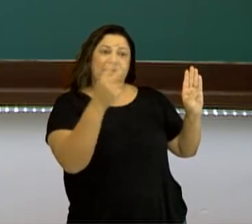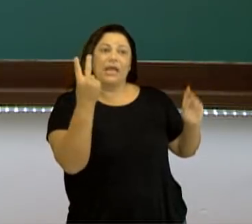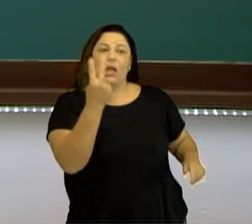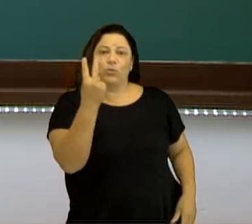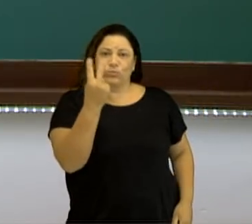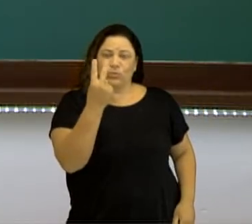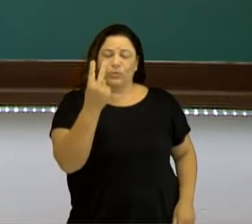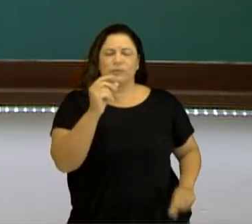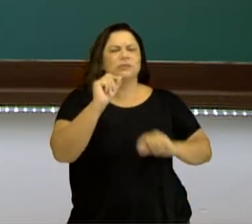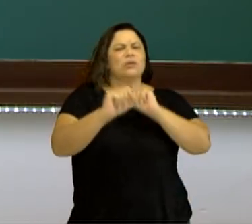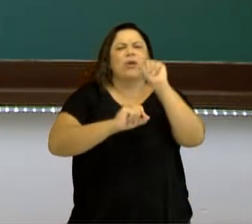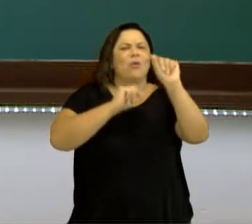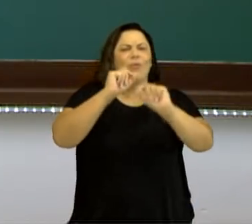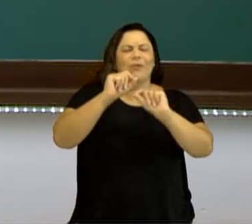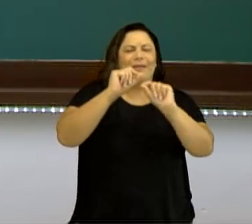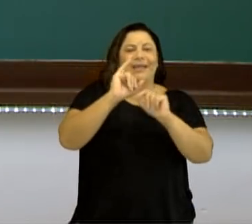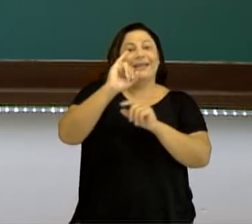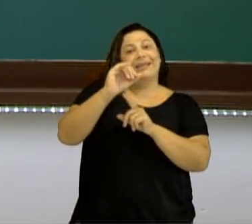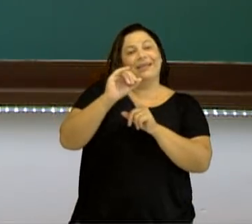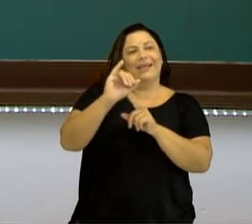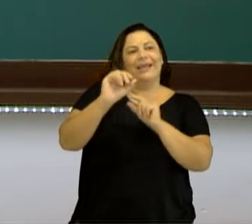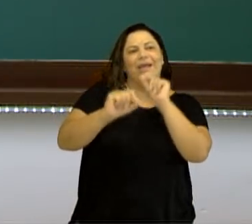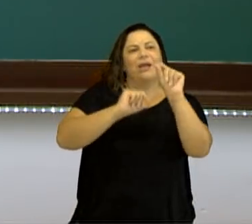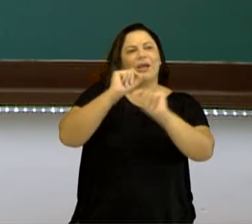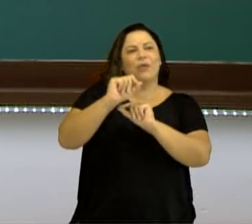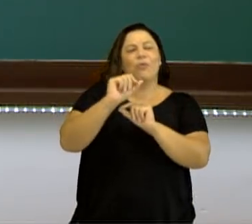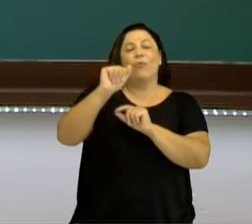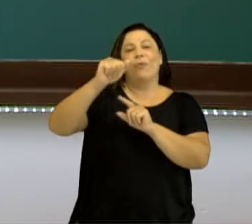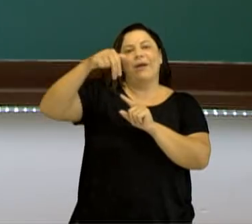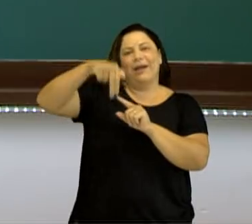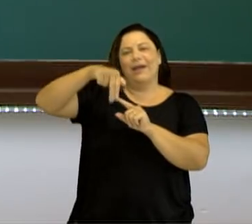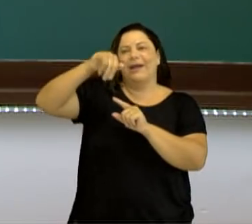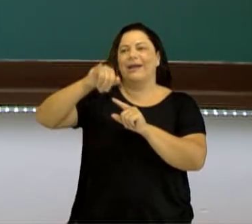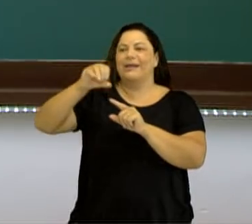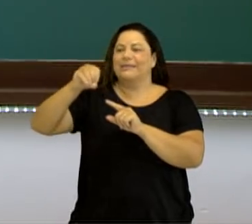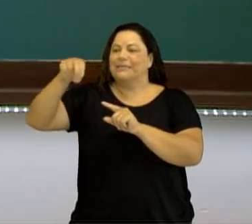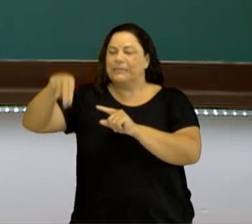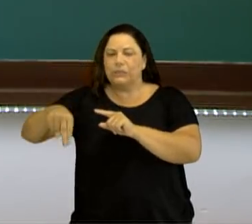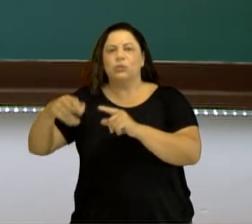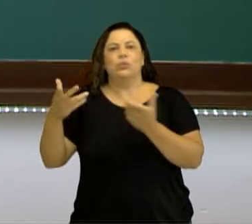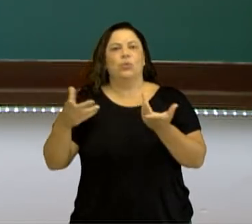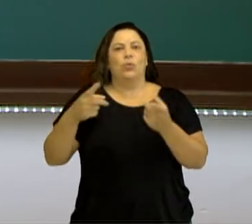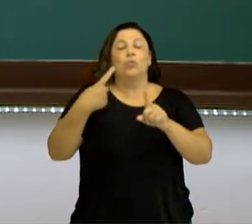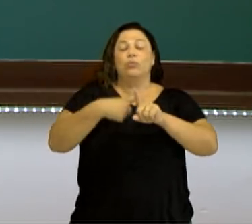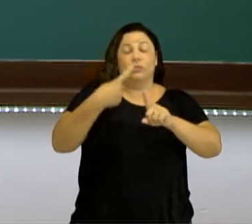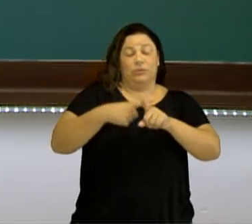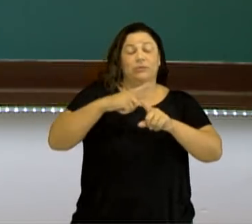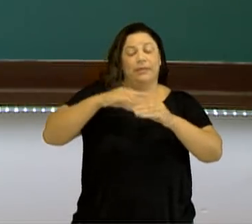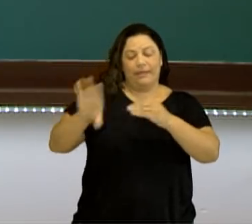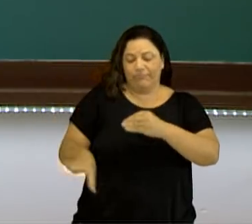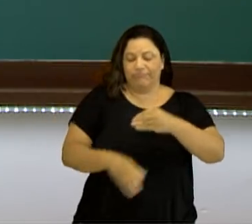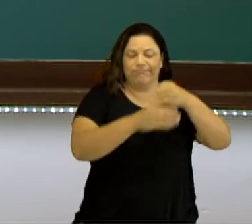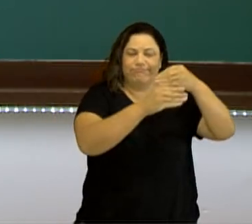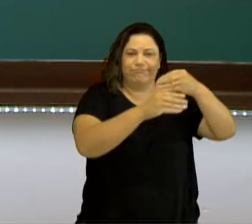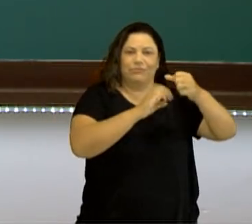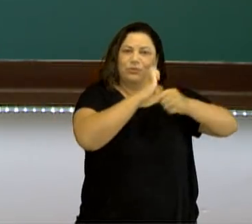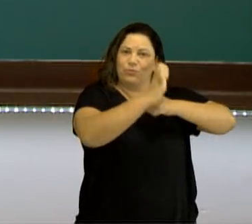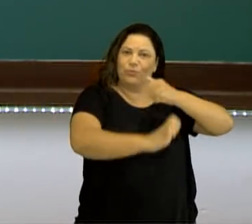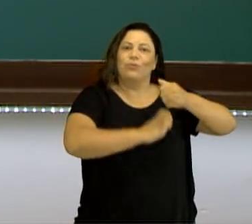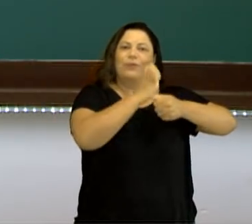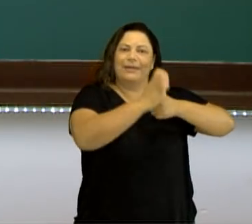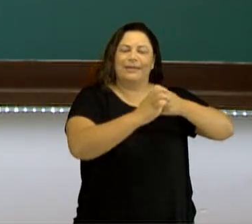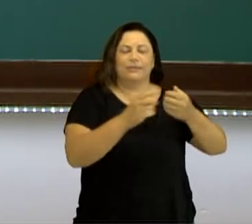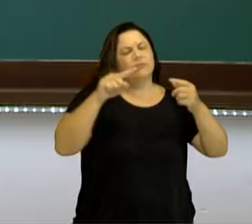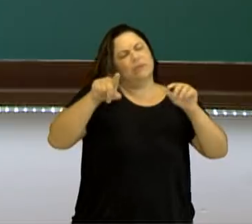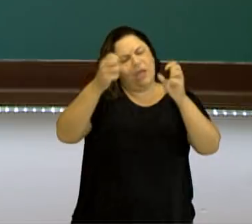íon que ficou mais eletronicamente negativo, ou seja, ele recebeu um elétron. Gente, quero dizer